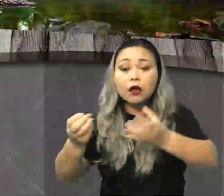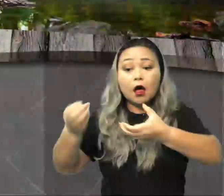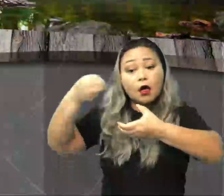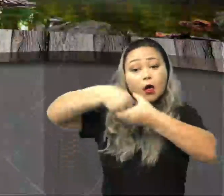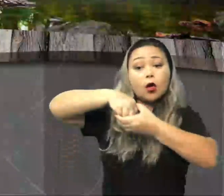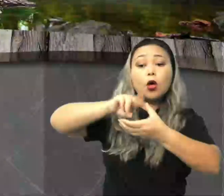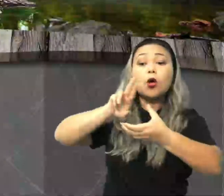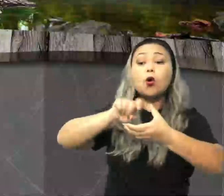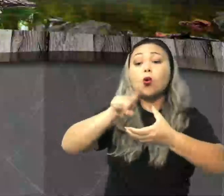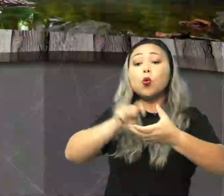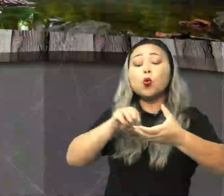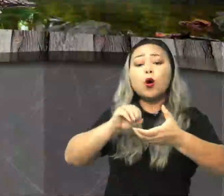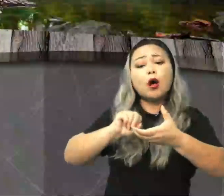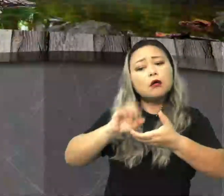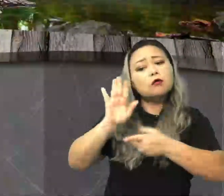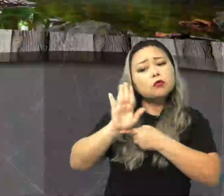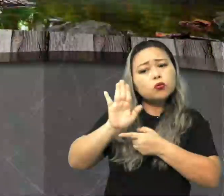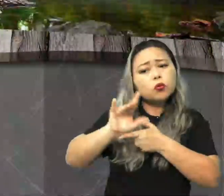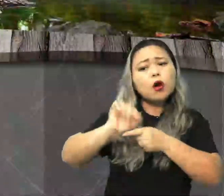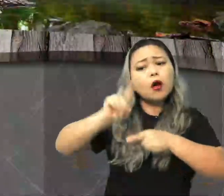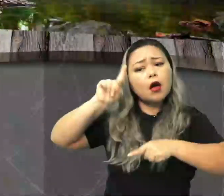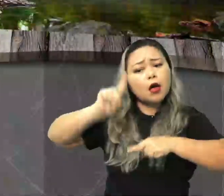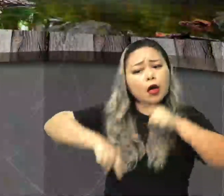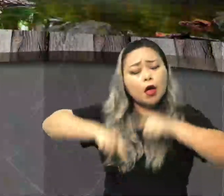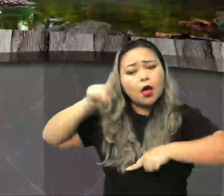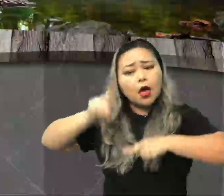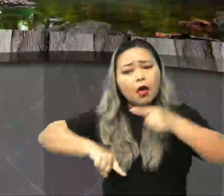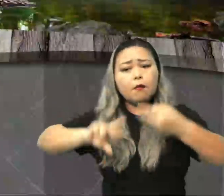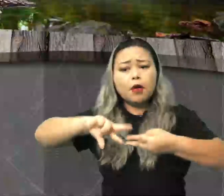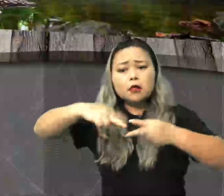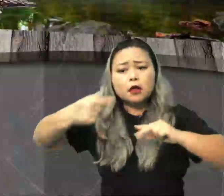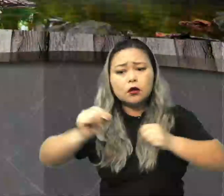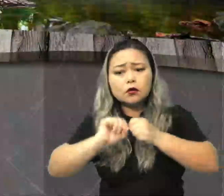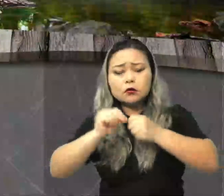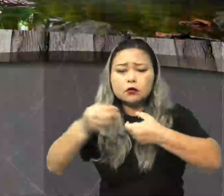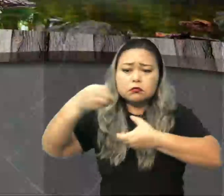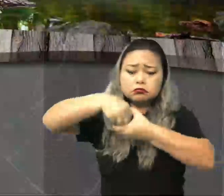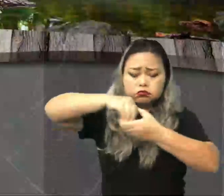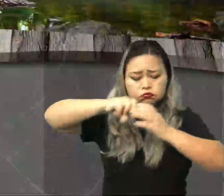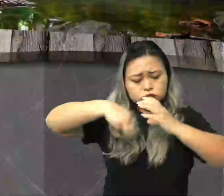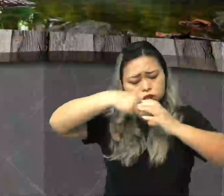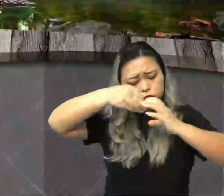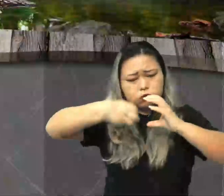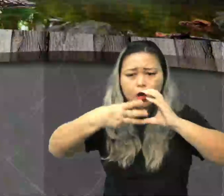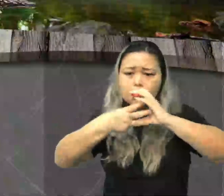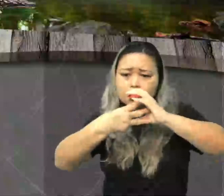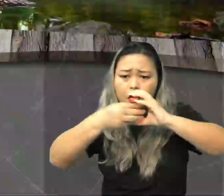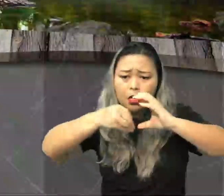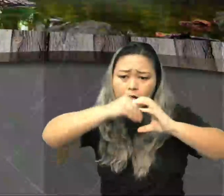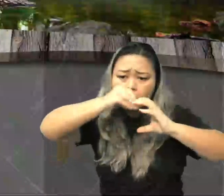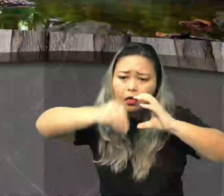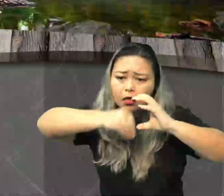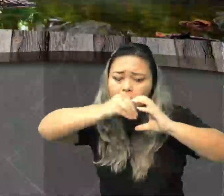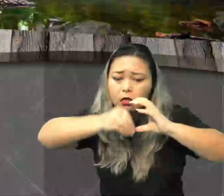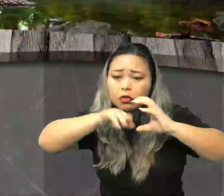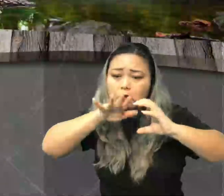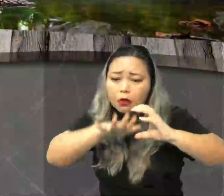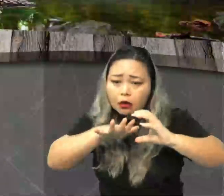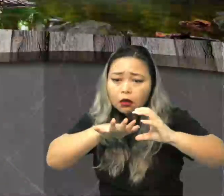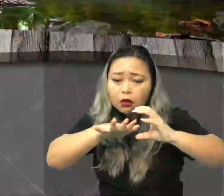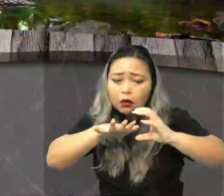vão auxiliar a esse material genético entrar em contato com o material genético da célula do organismo que ele está